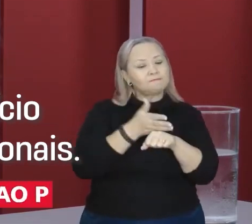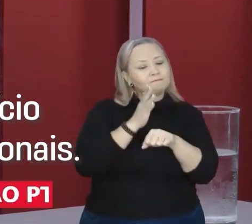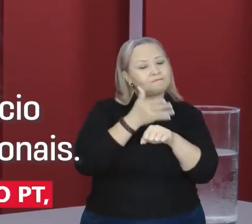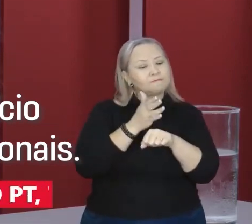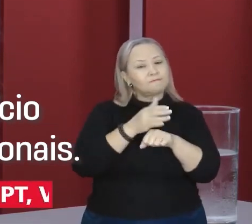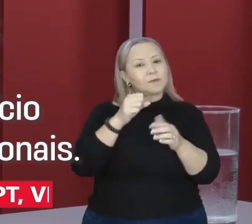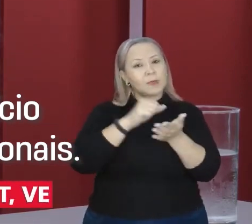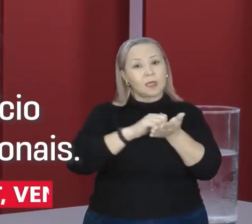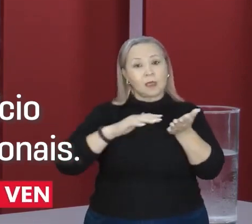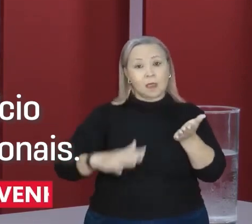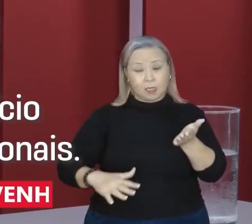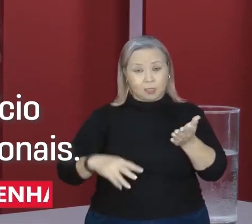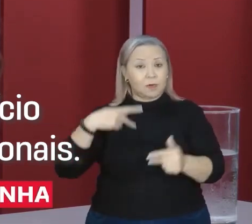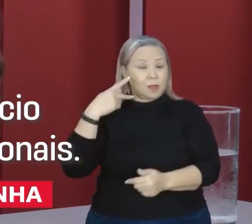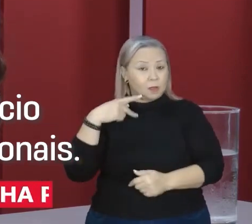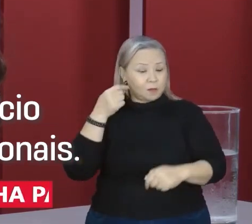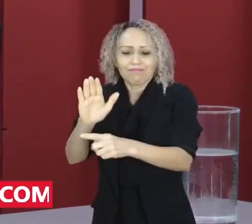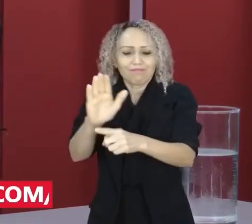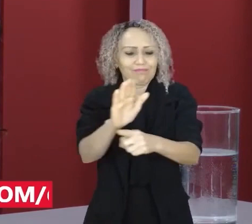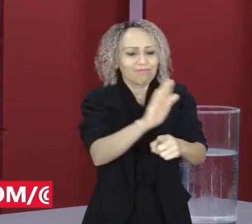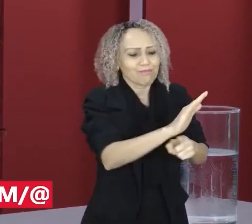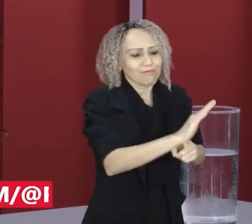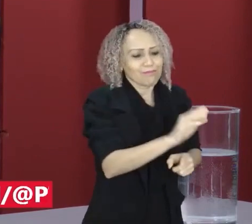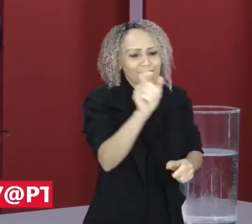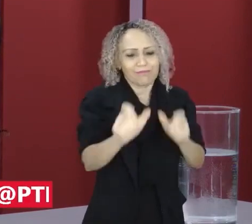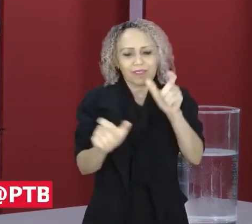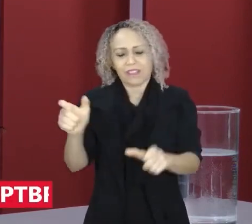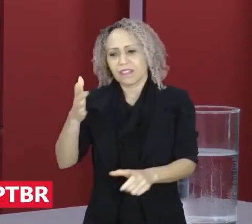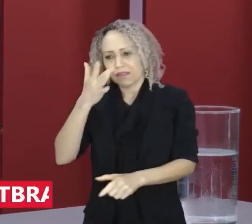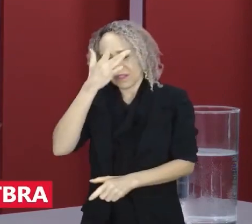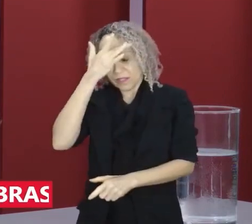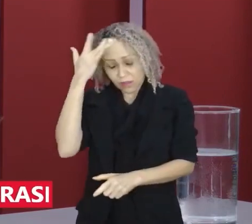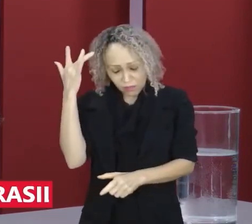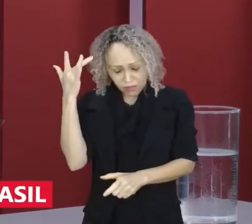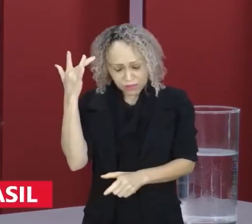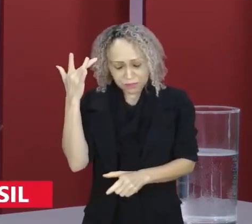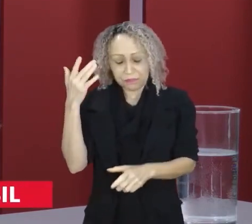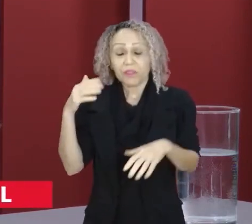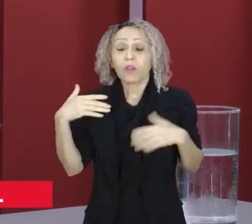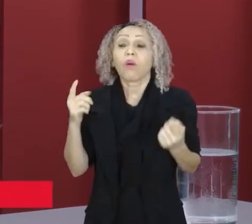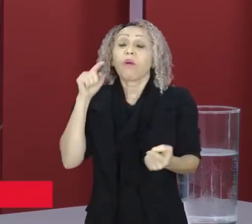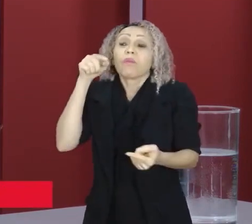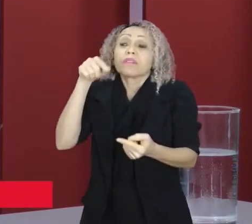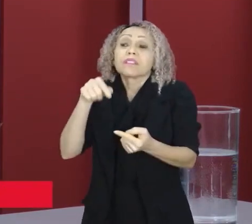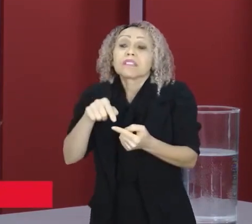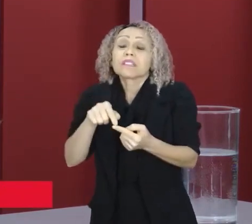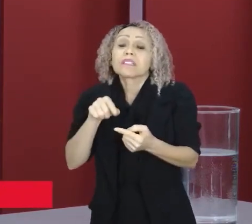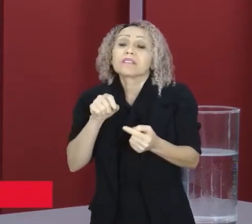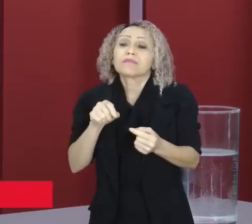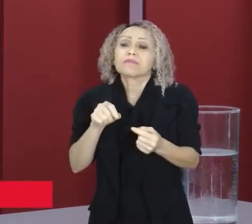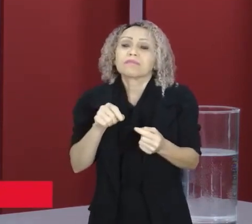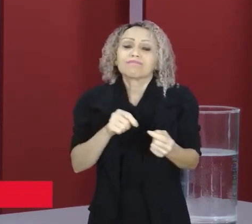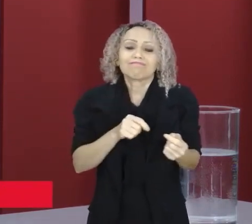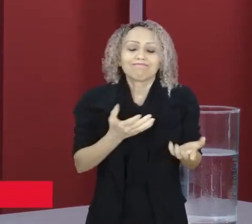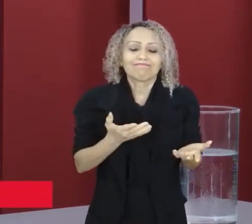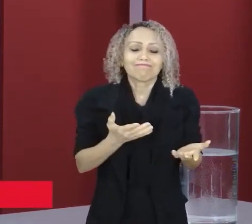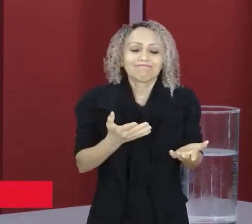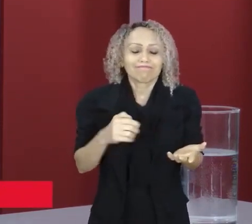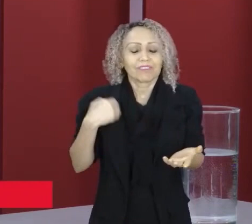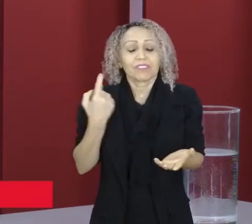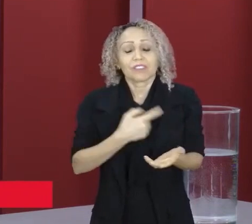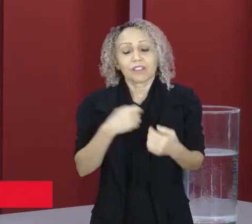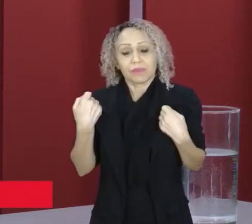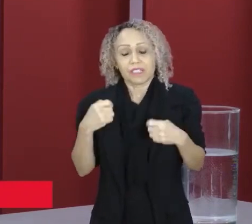das atividades parlamentares e institucionais. Porque nós estamos precisando estruturar um projeto que pense coletivamente